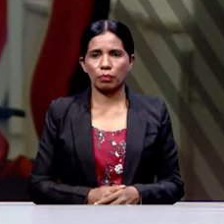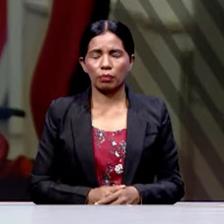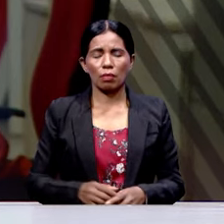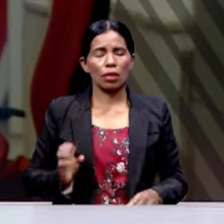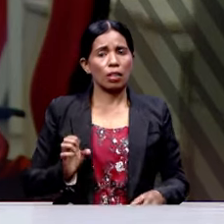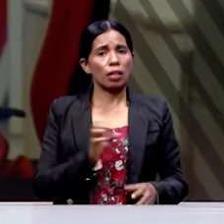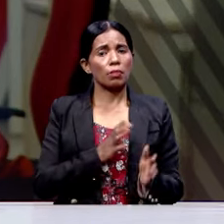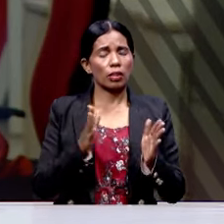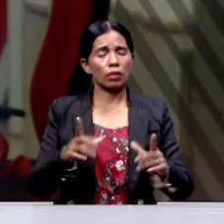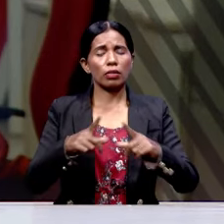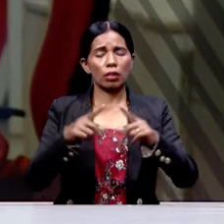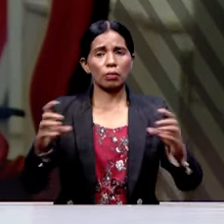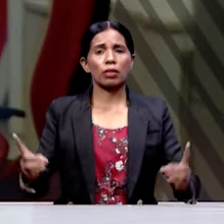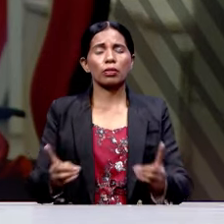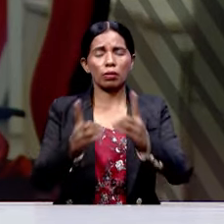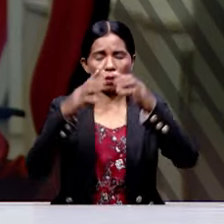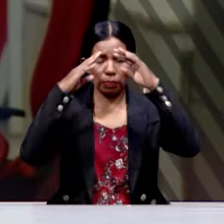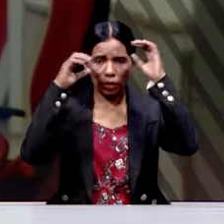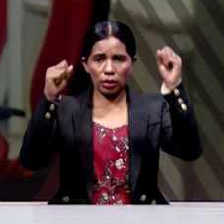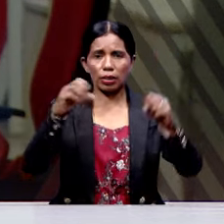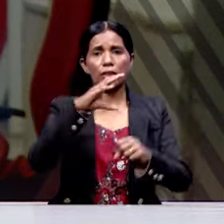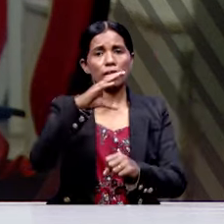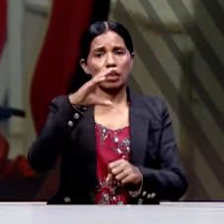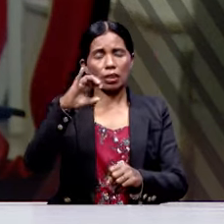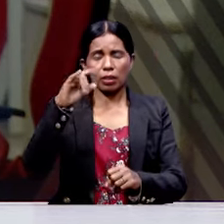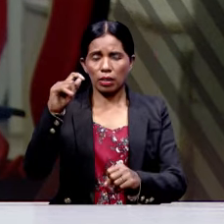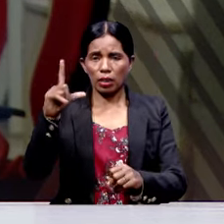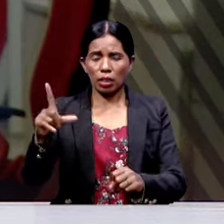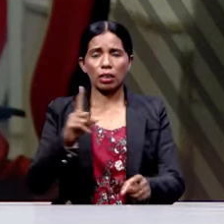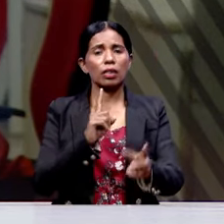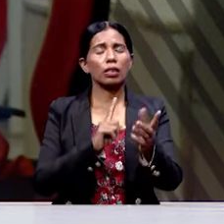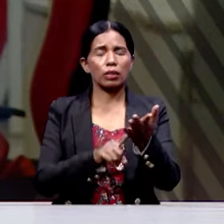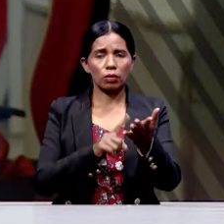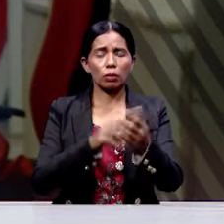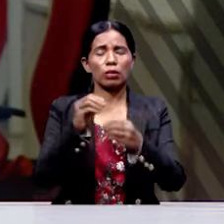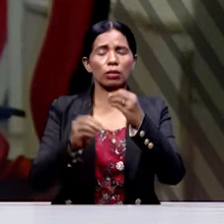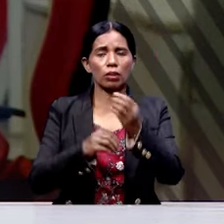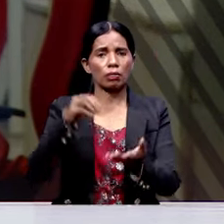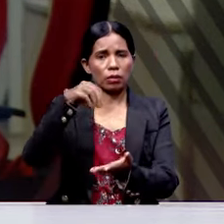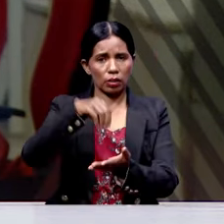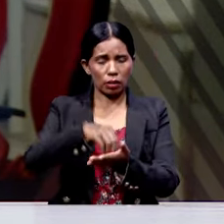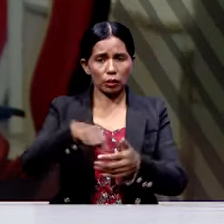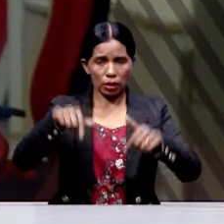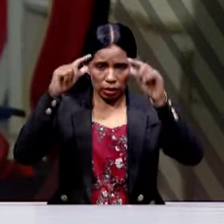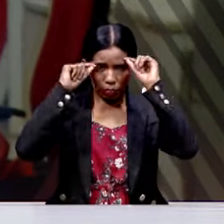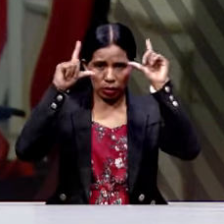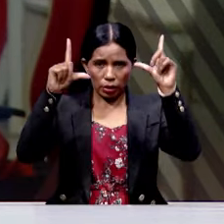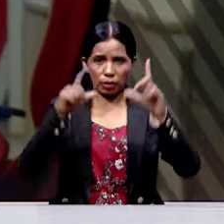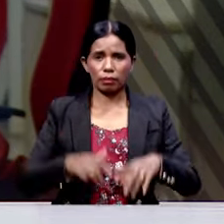Embaixadór Japaun, hasoru malu, ho Prezidenti CCI-TL, hodi diskute kona investimentu iha Timor-Leste.